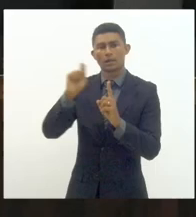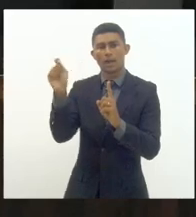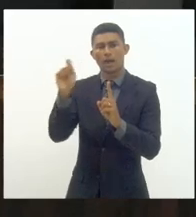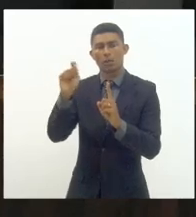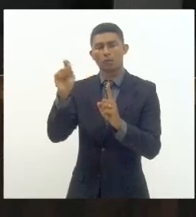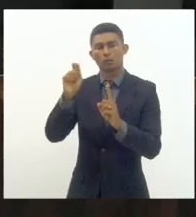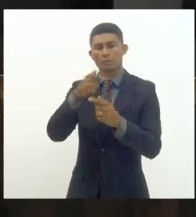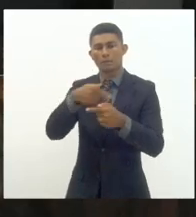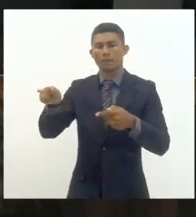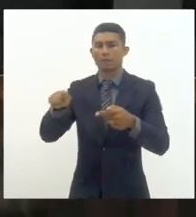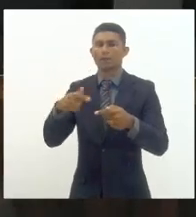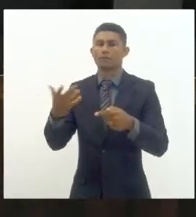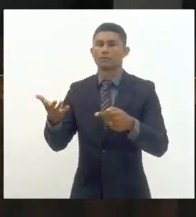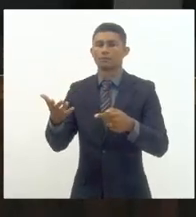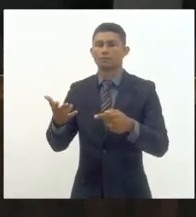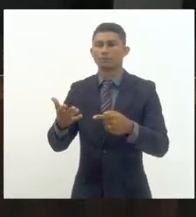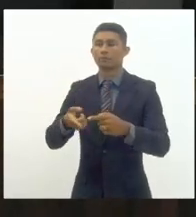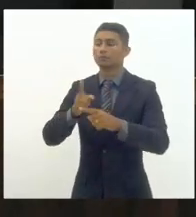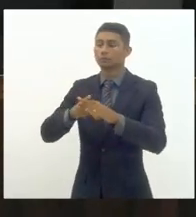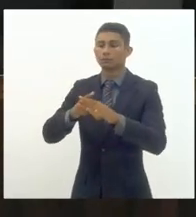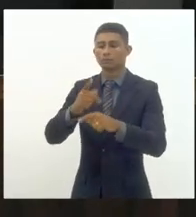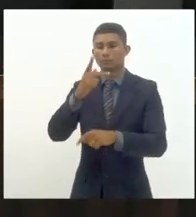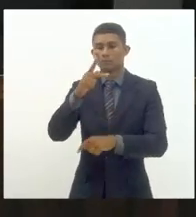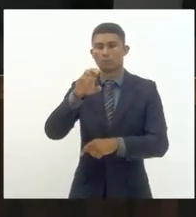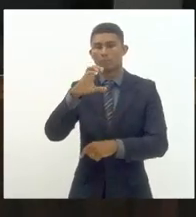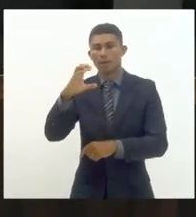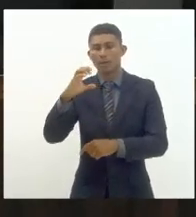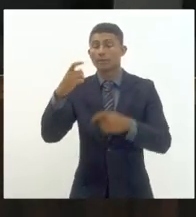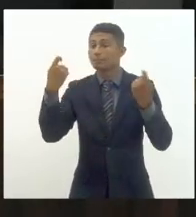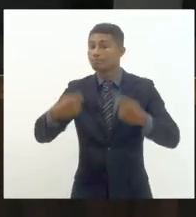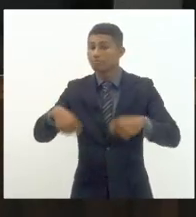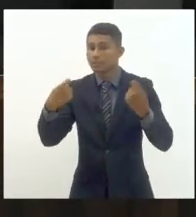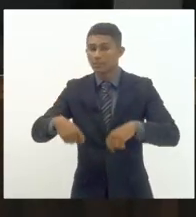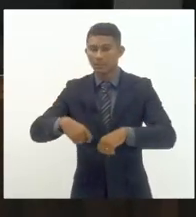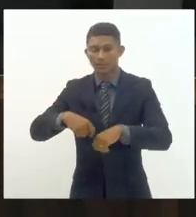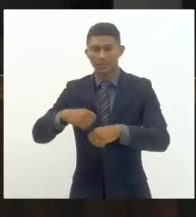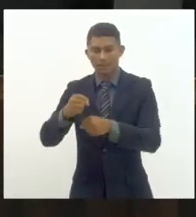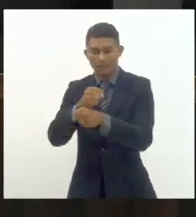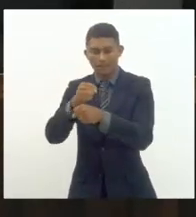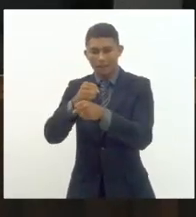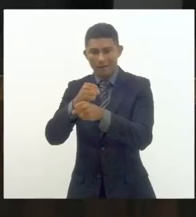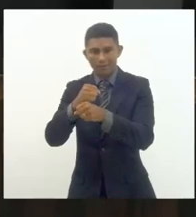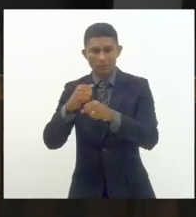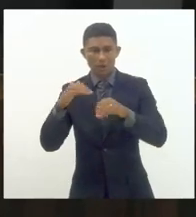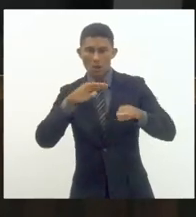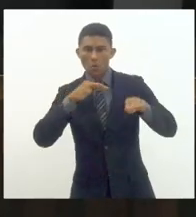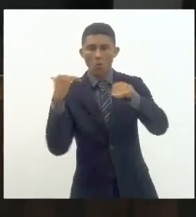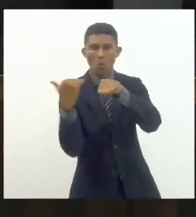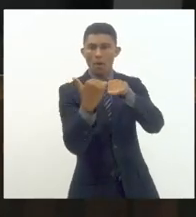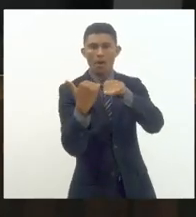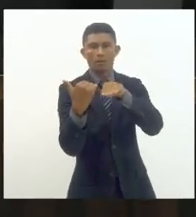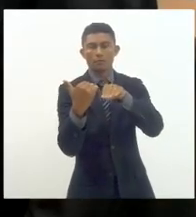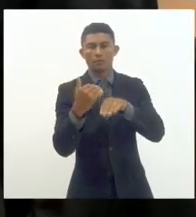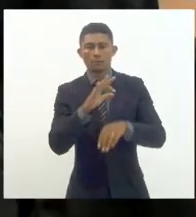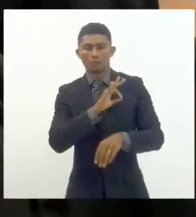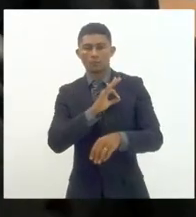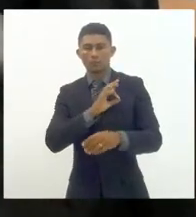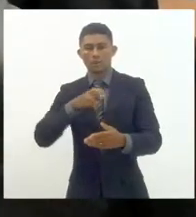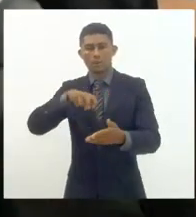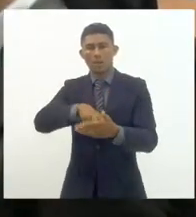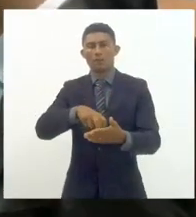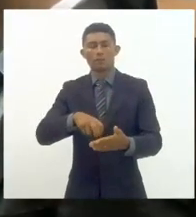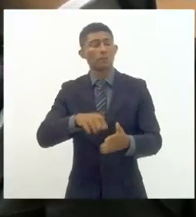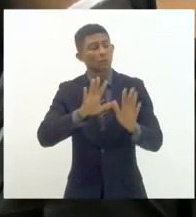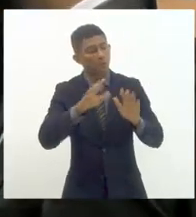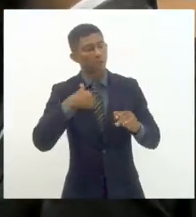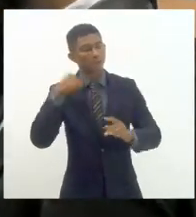senhor presidente? Porque tem que ser uma PEC para igualar o tempo de serviço. Das policiais penais? Isso. Senhor presidente, a minha única